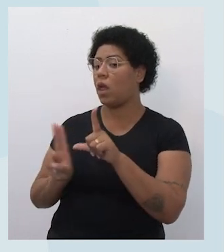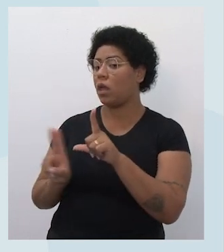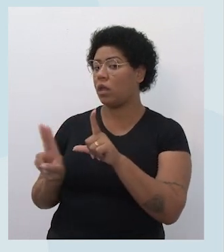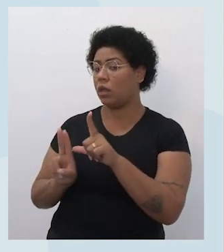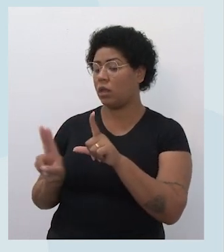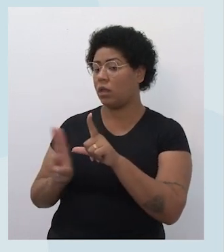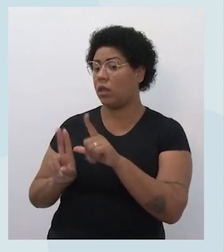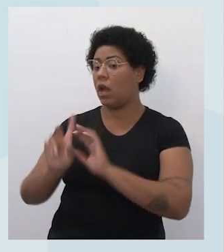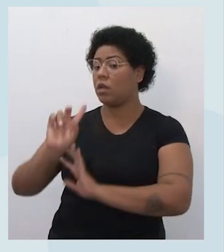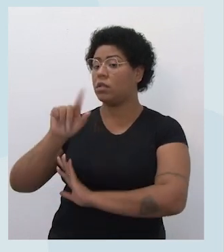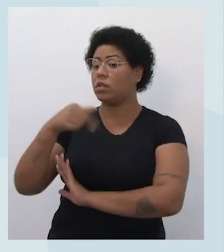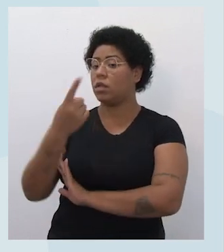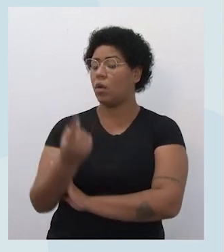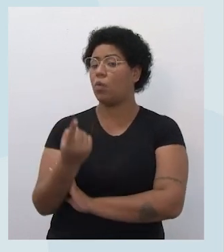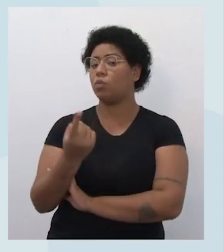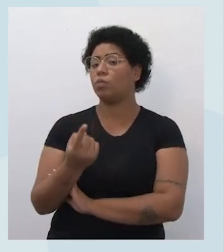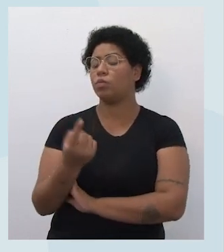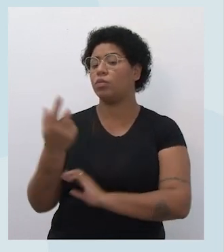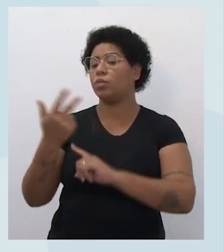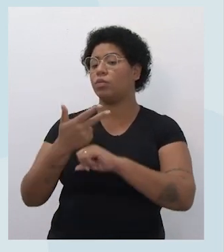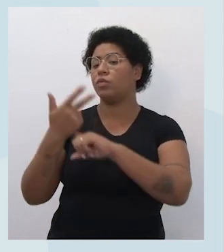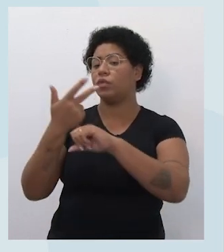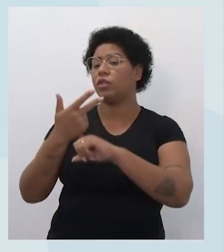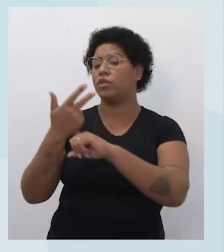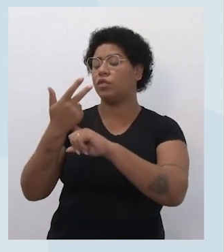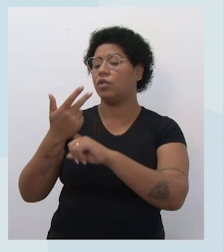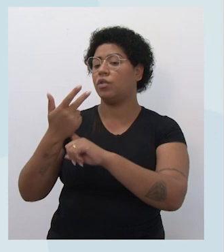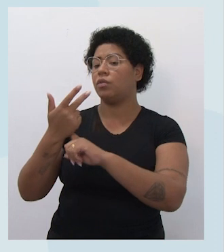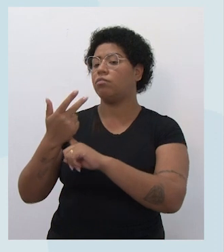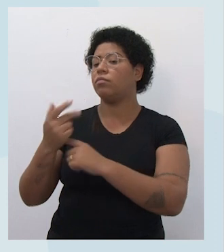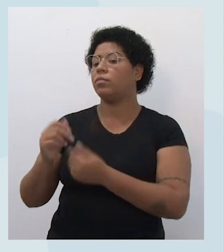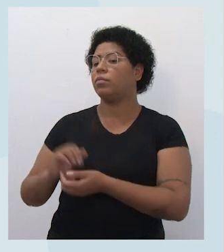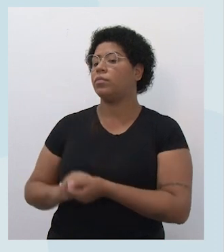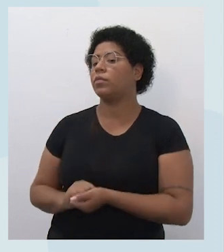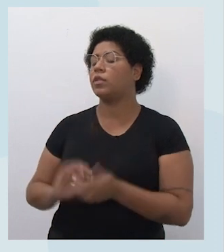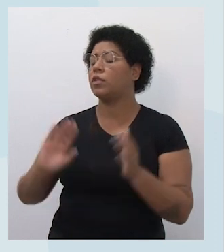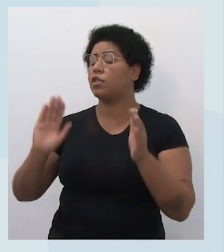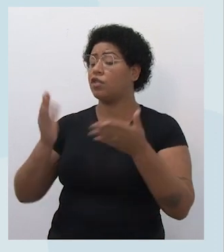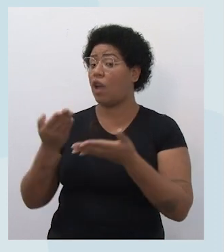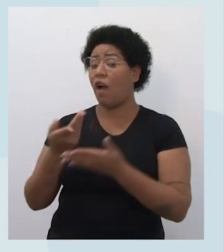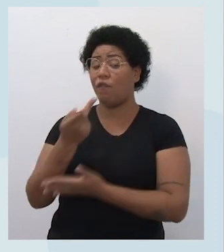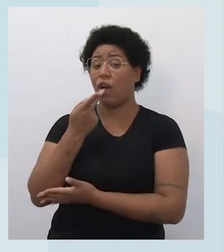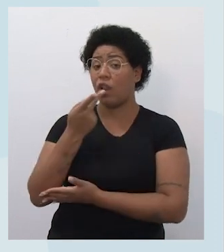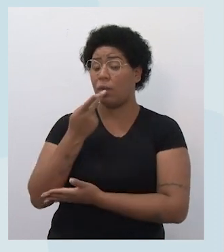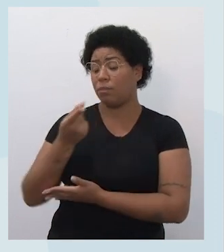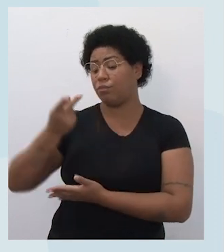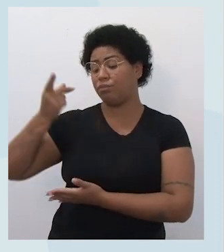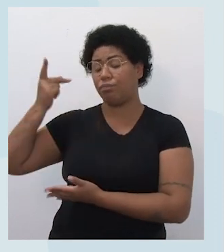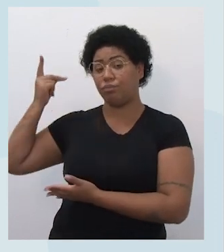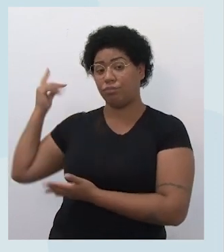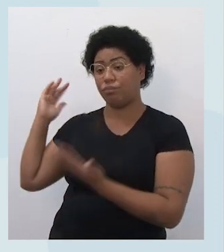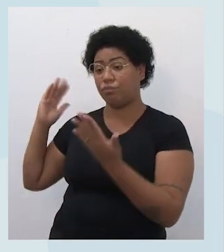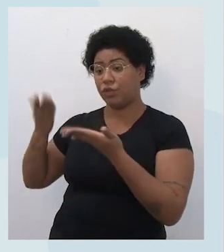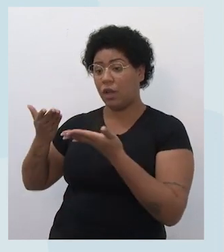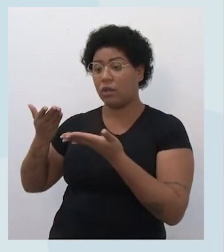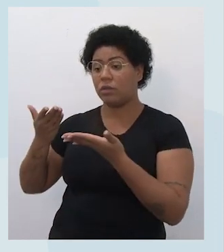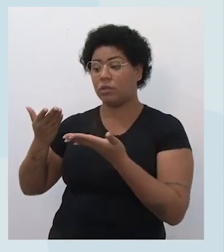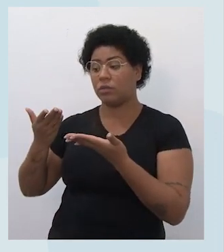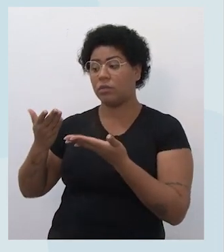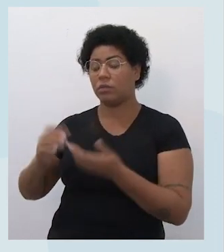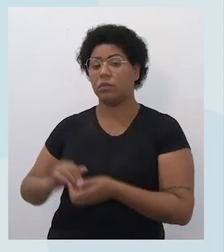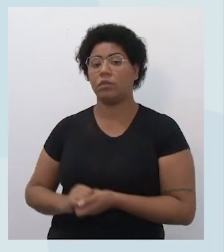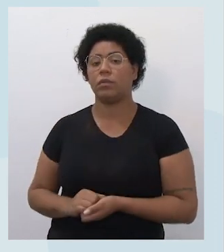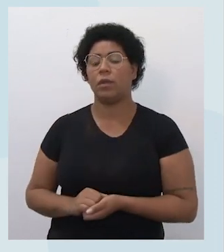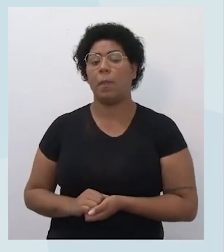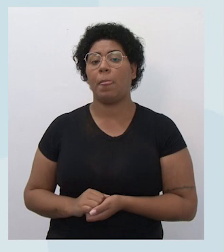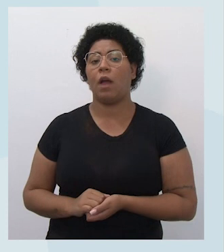segunda parte desse vídeo, tá? Ele complementa lá a primeira parte que nós já apresentamos na apresentação anterior. Então,